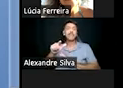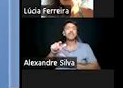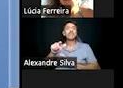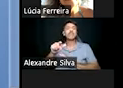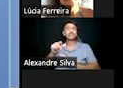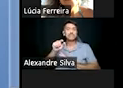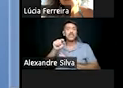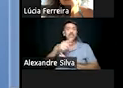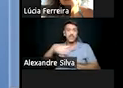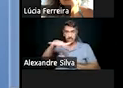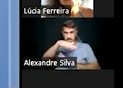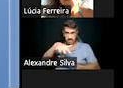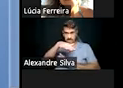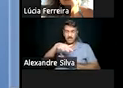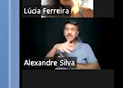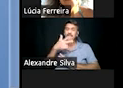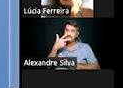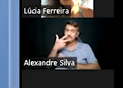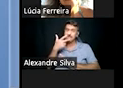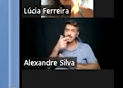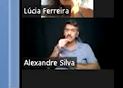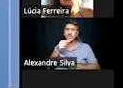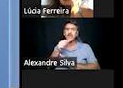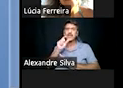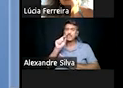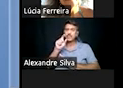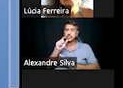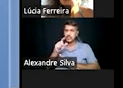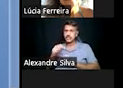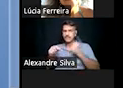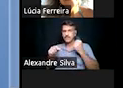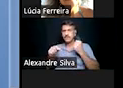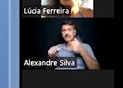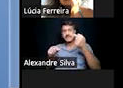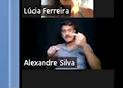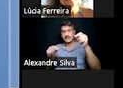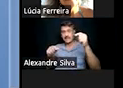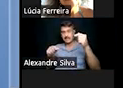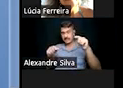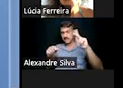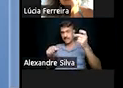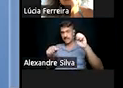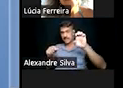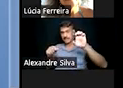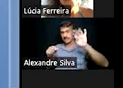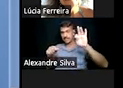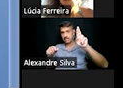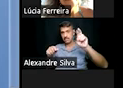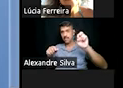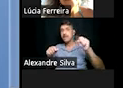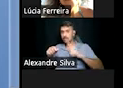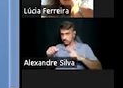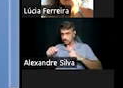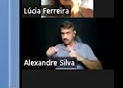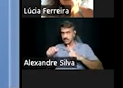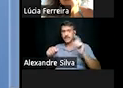em azul, que a gente trabalhou com mais intensidade, são 70 hectares, mas há uma autorização de lavra pelo